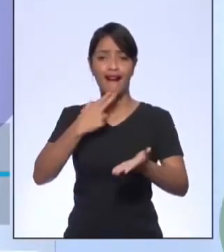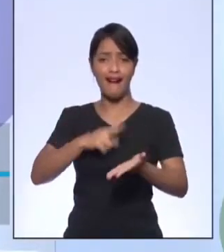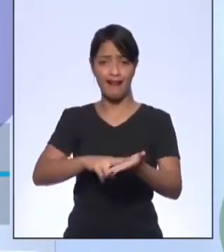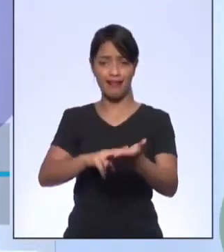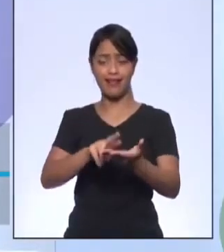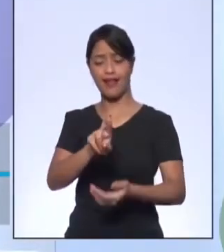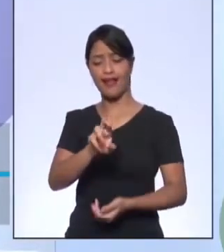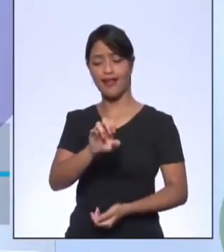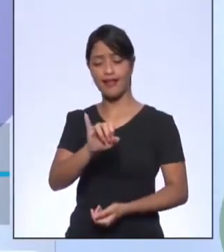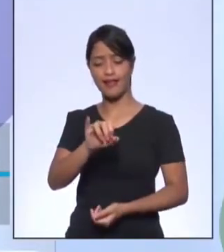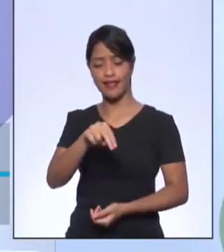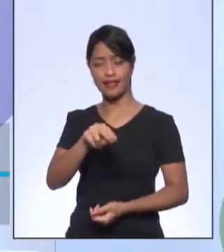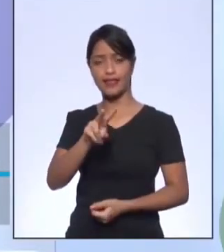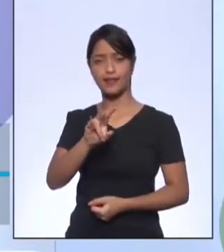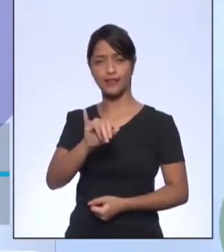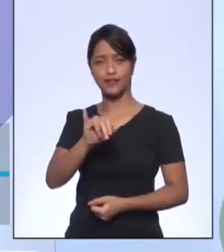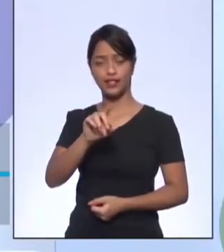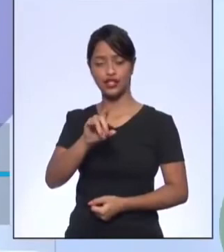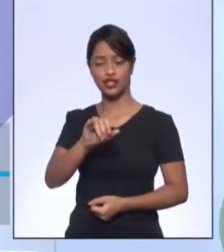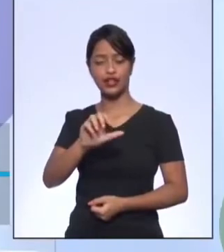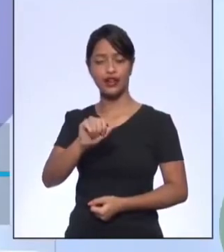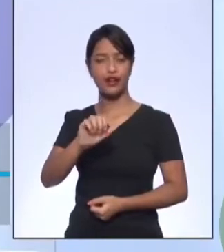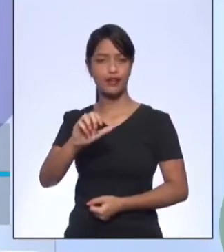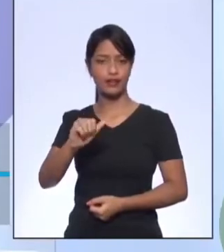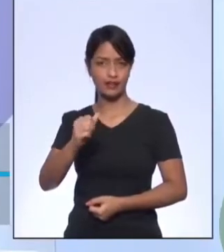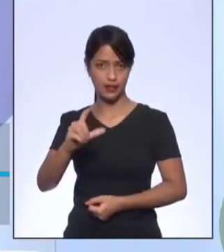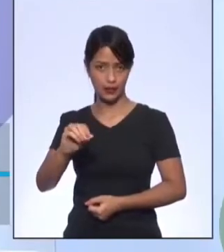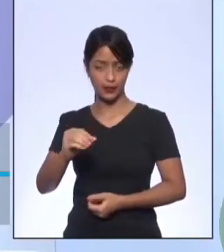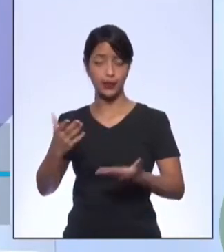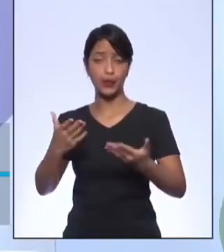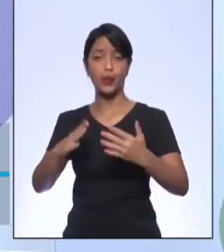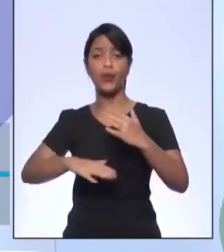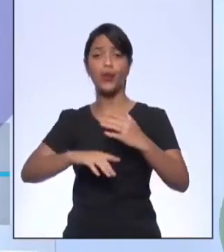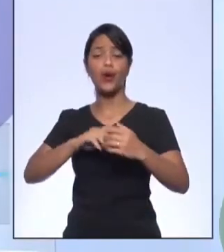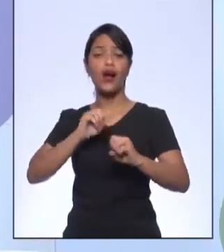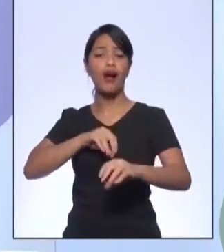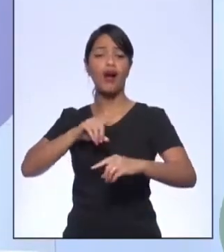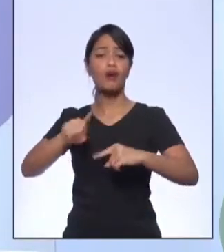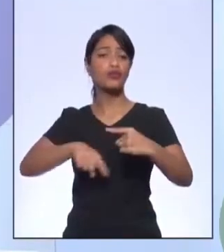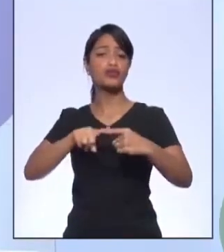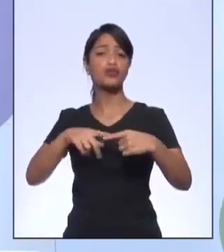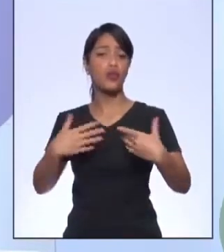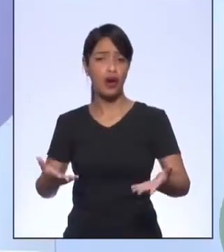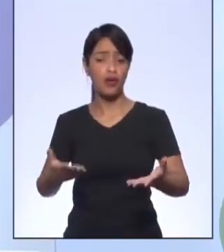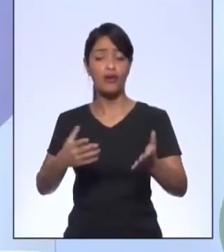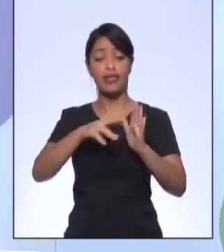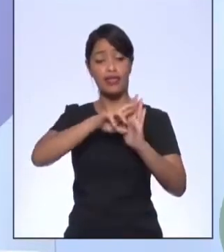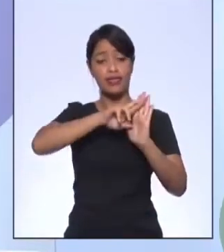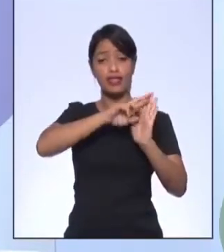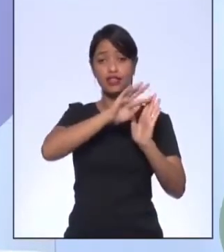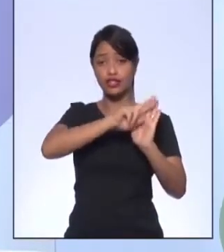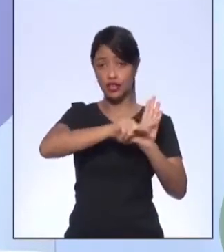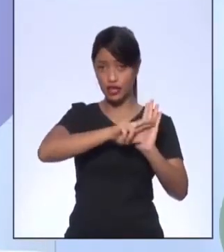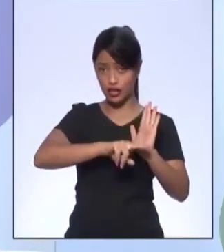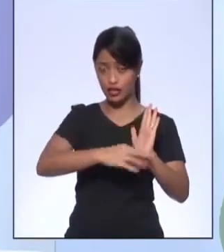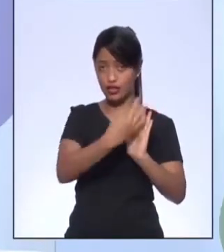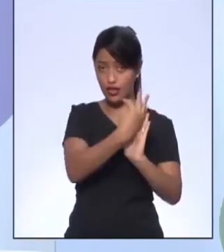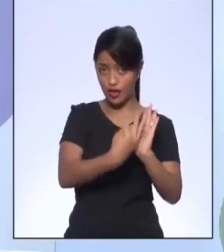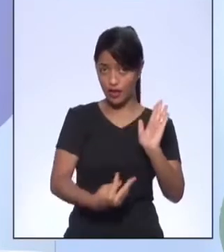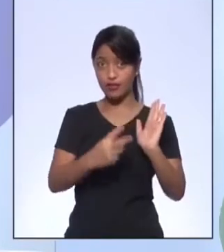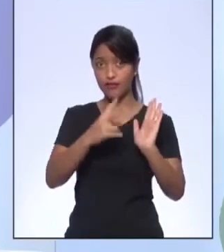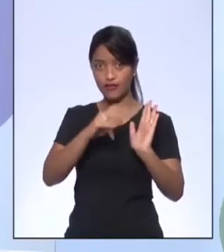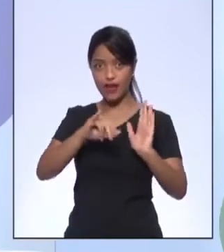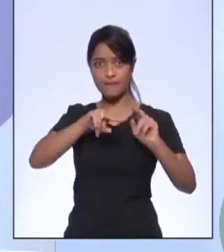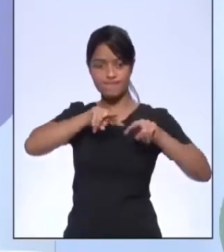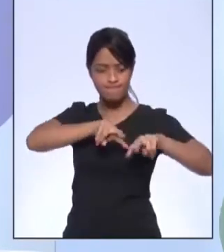certo? Objetivos da aula: explorar o gênero textual carta de reivindicação, interpretar trechos de